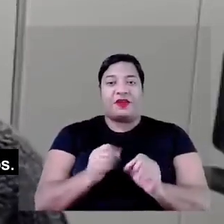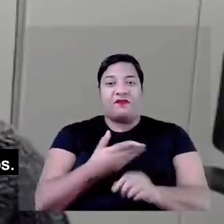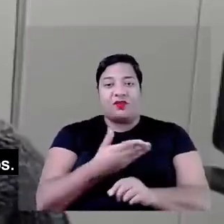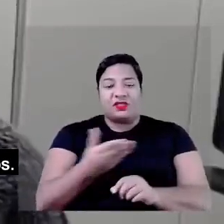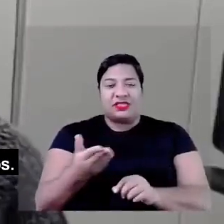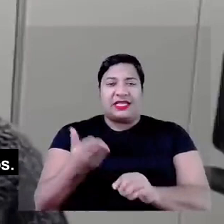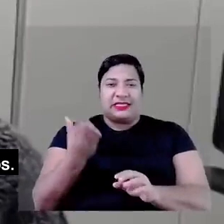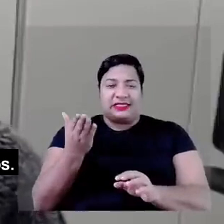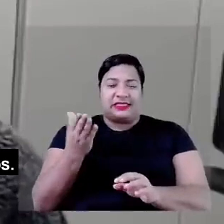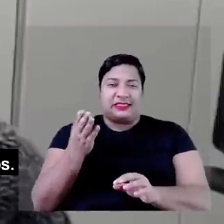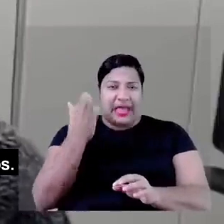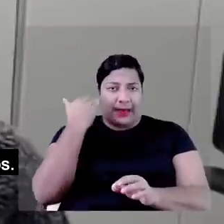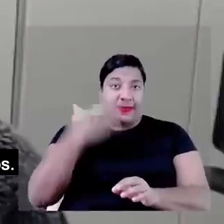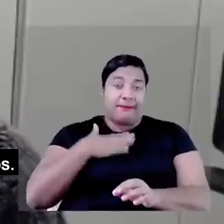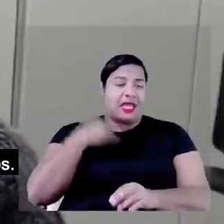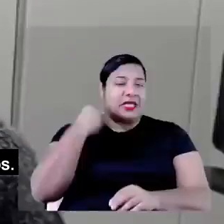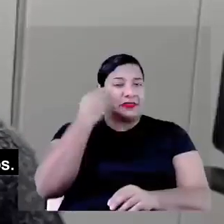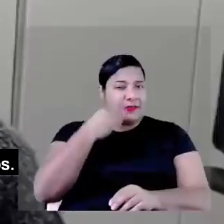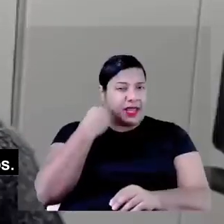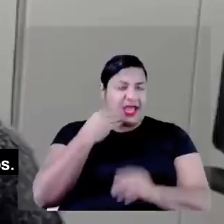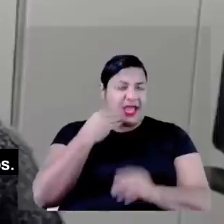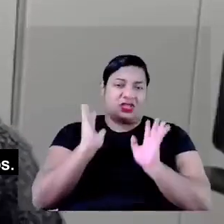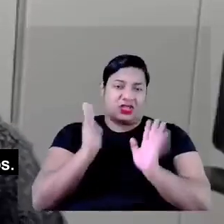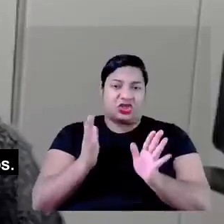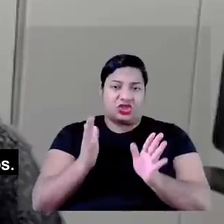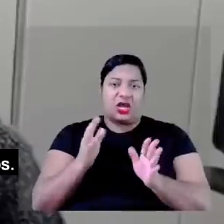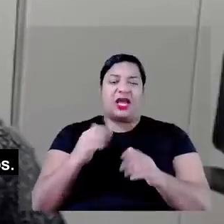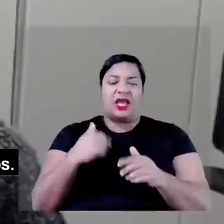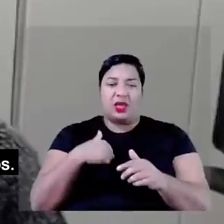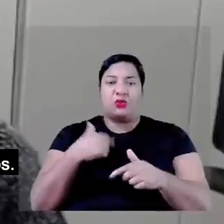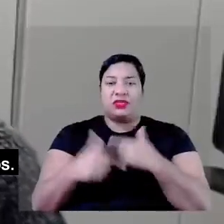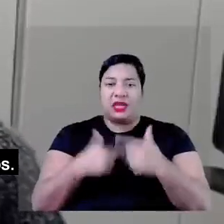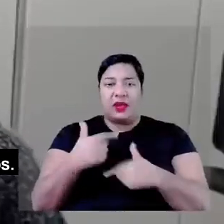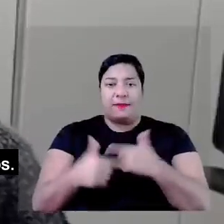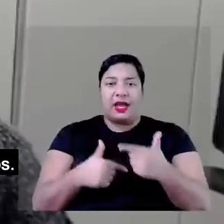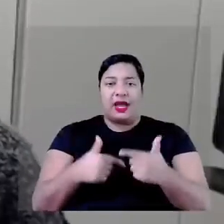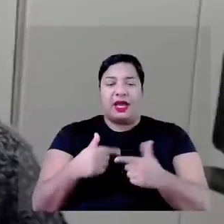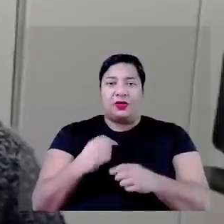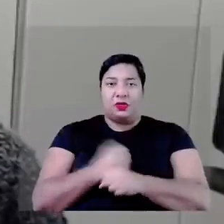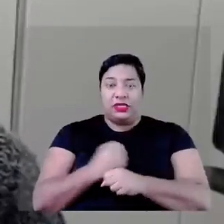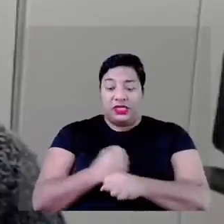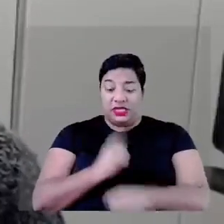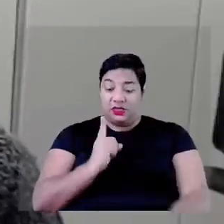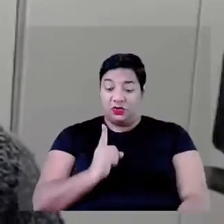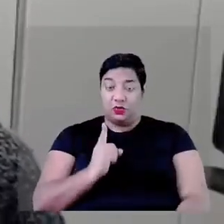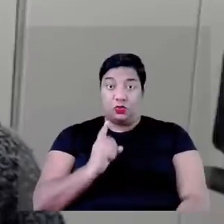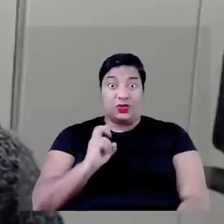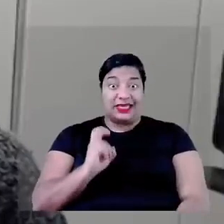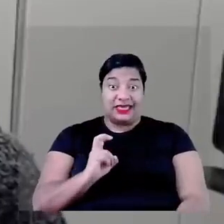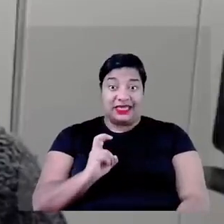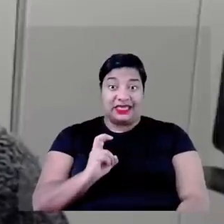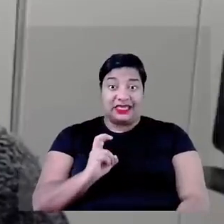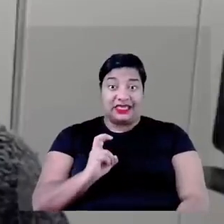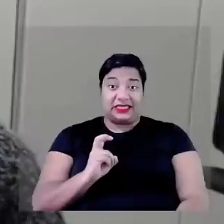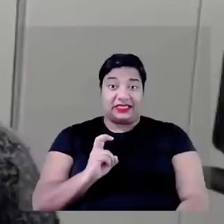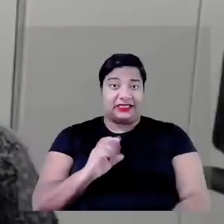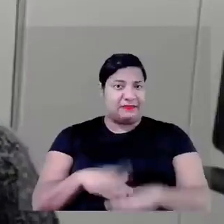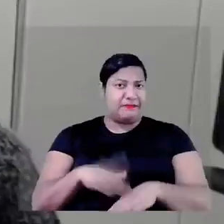experiência profissional. Eu estou trabalhando na área de meio ambiente já há mais de 15 anos. Eu trabalho no estado de São Paulo desde